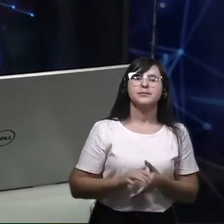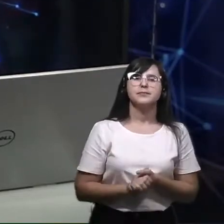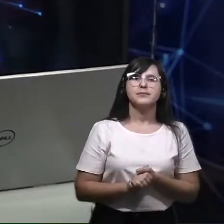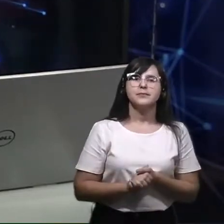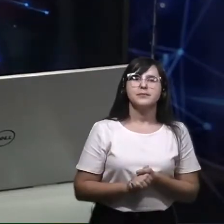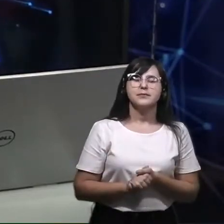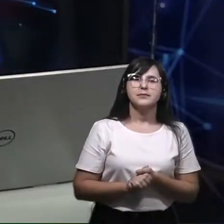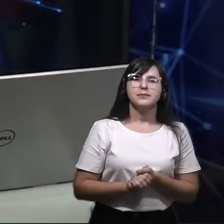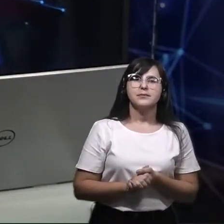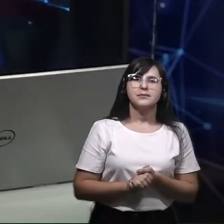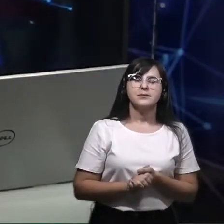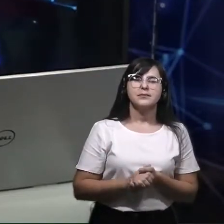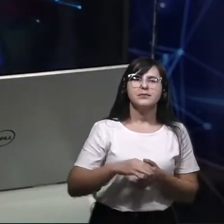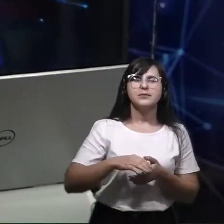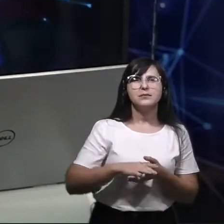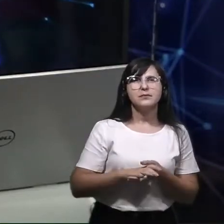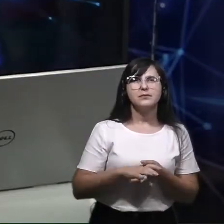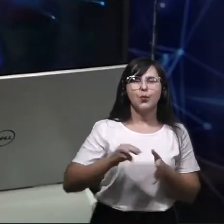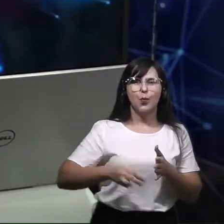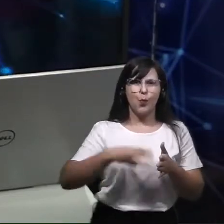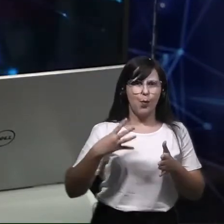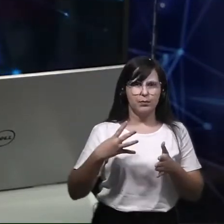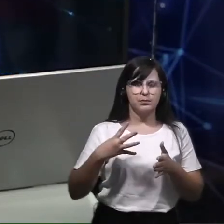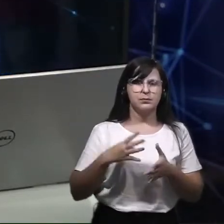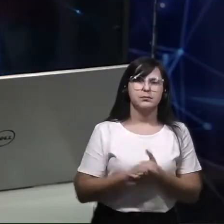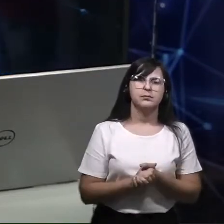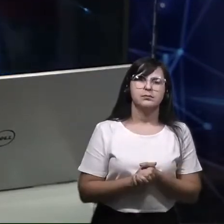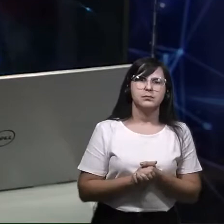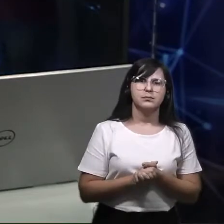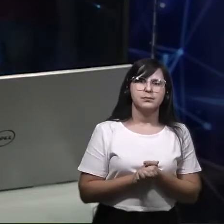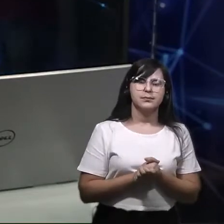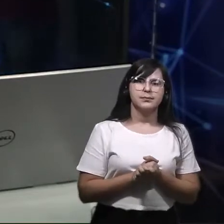que fará as suas considerações iniciais.